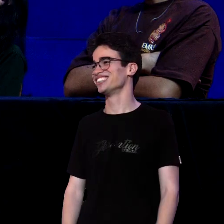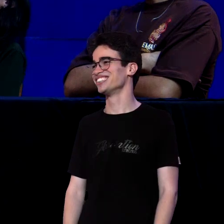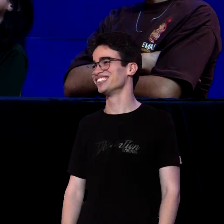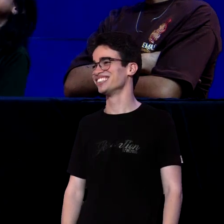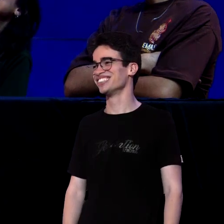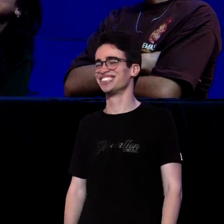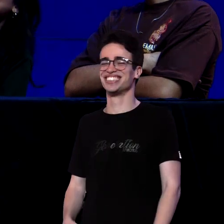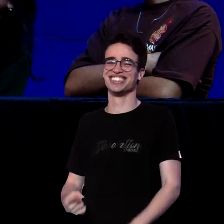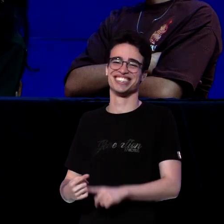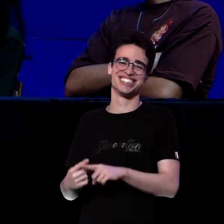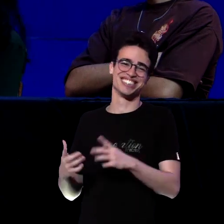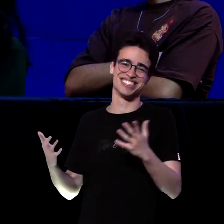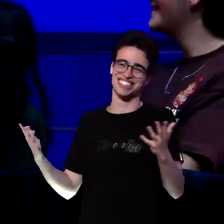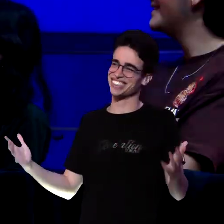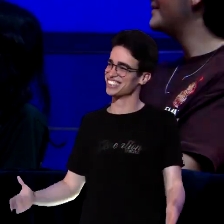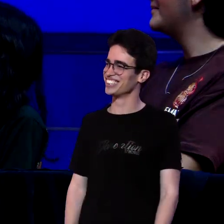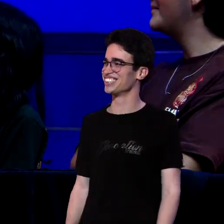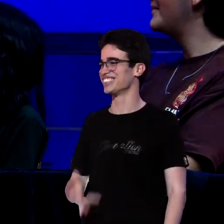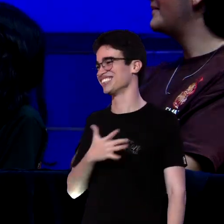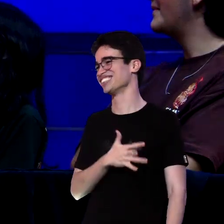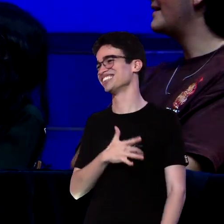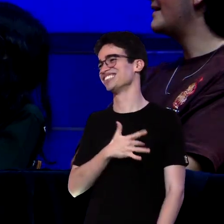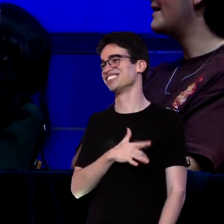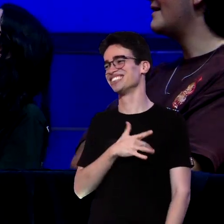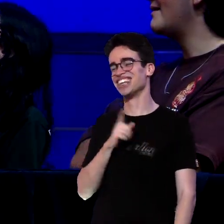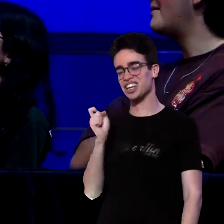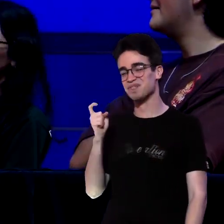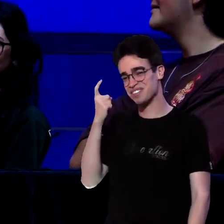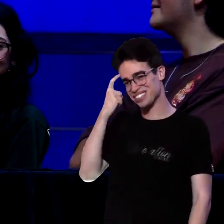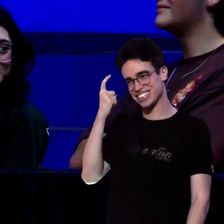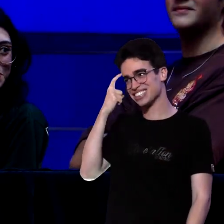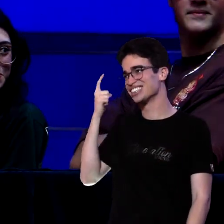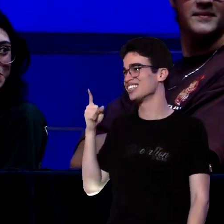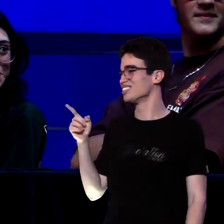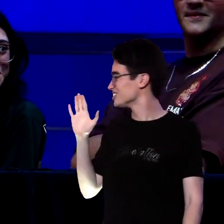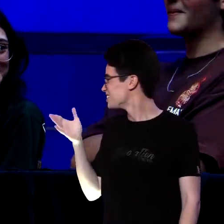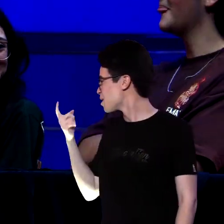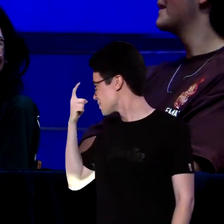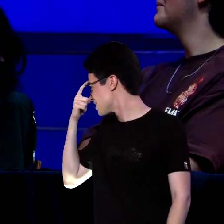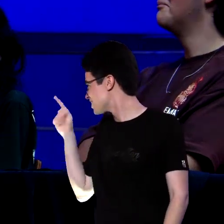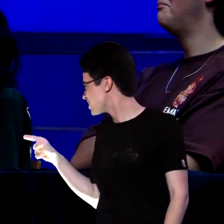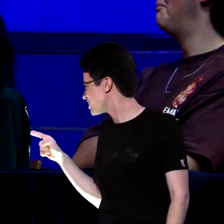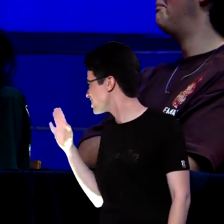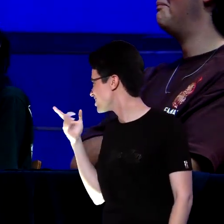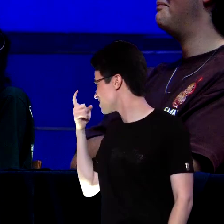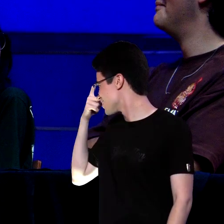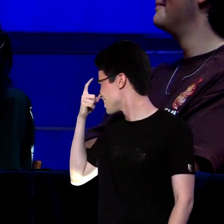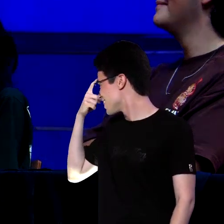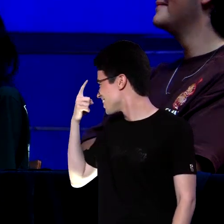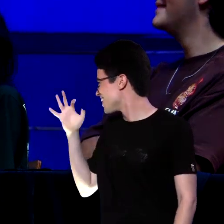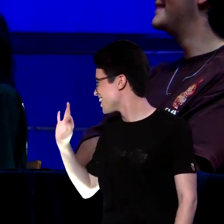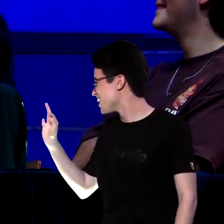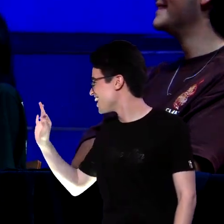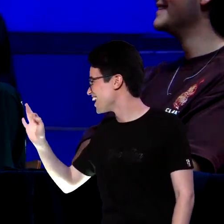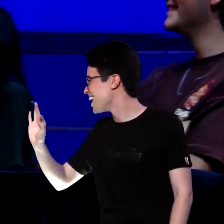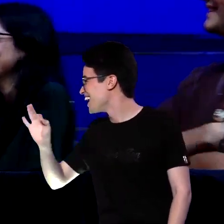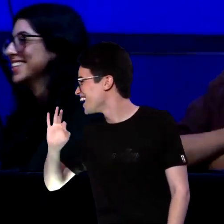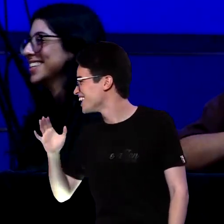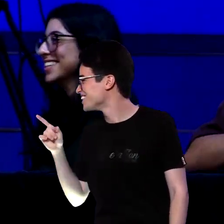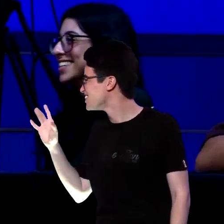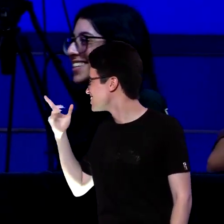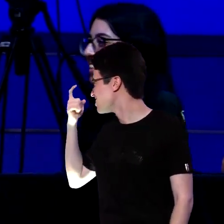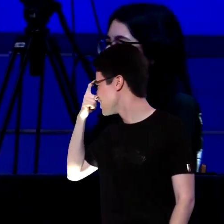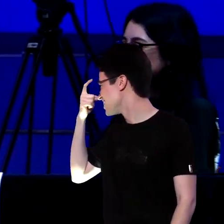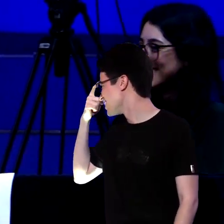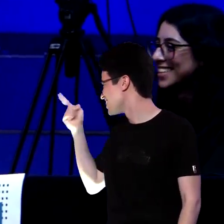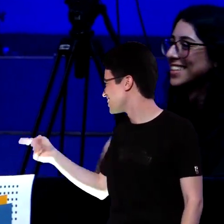a primeira... Tadinha, eu vou dar um tempinho para ela pensar. Você já pensou? Não. Você já pensou? Não. Você já